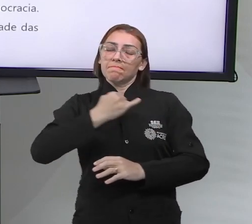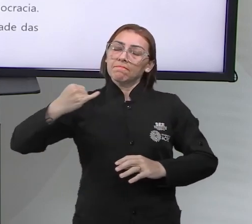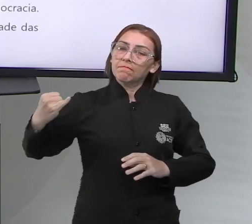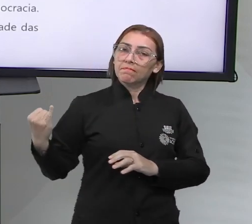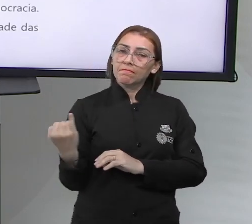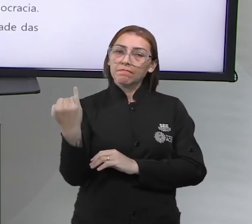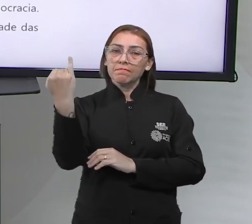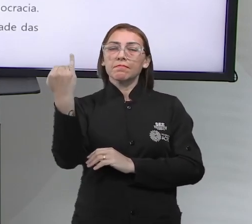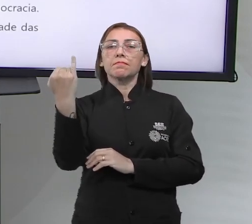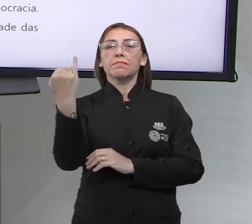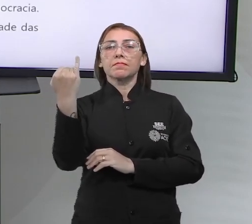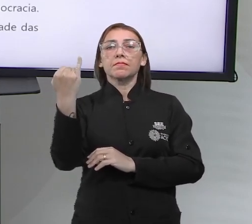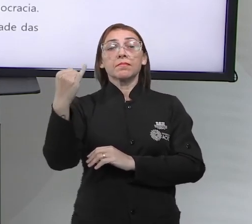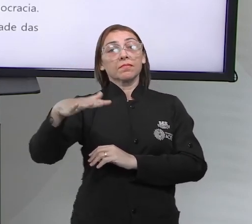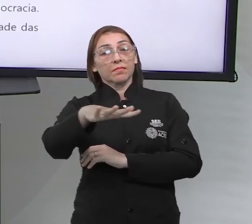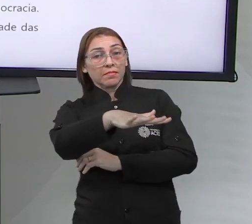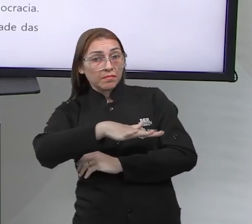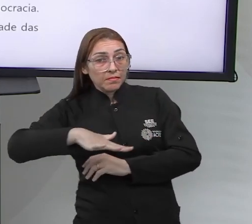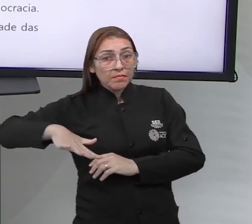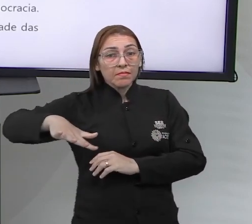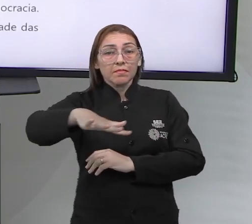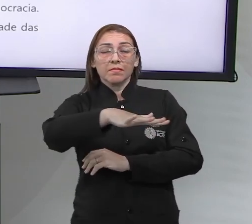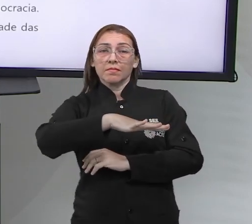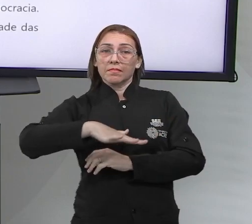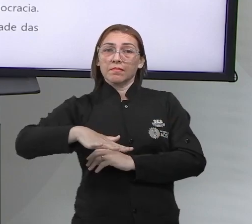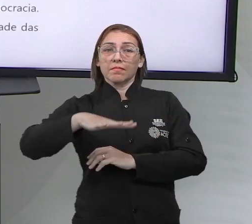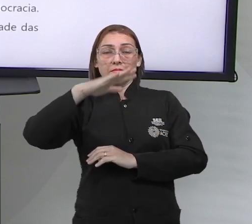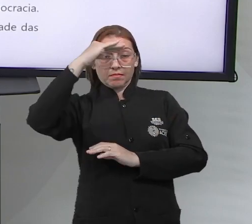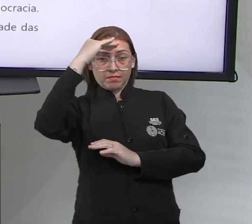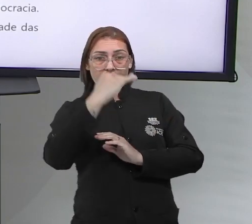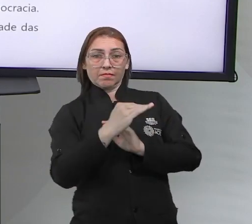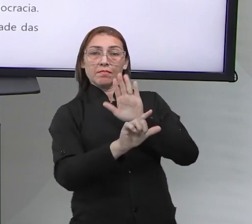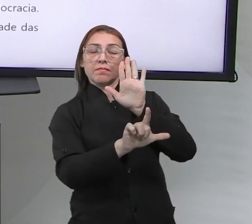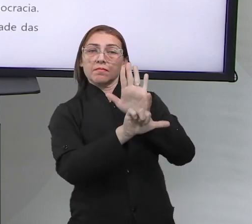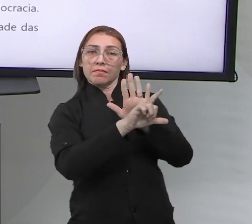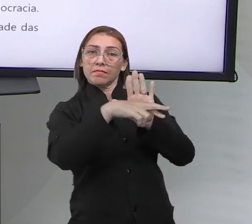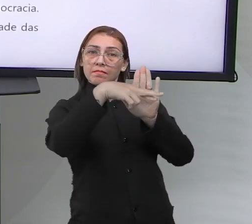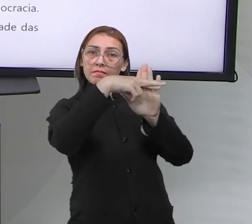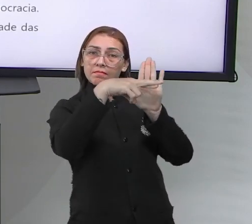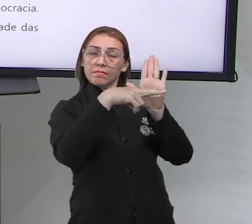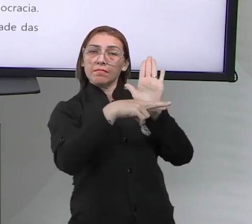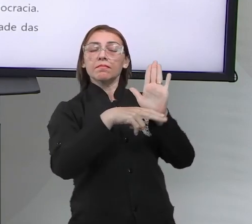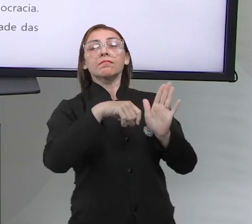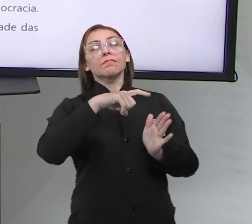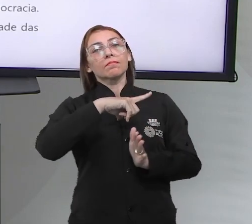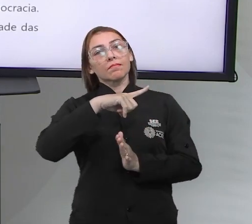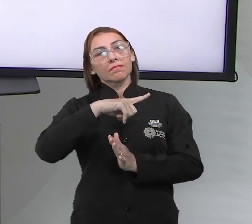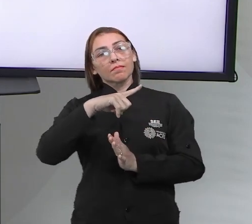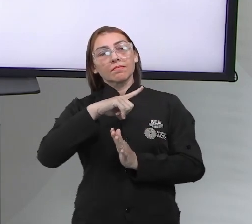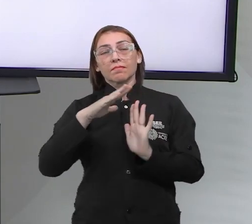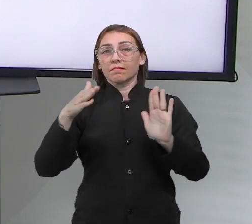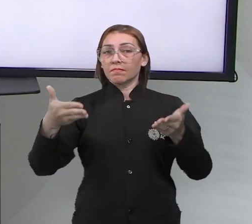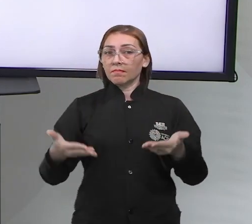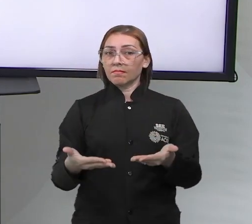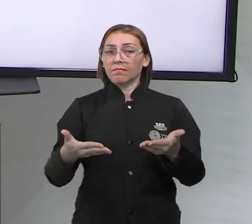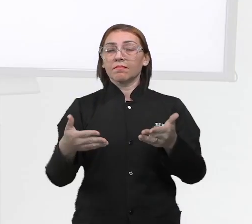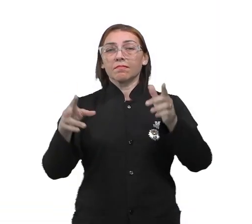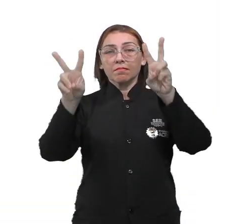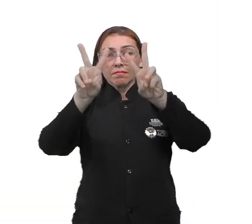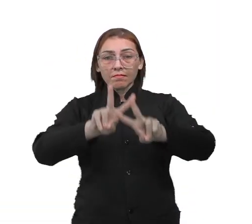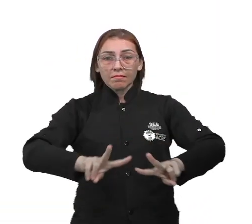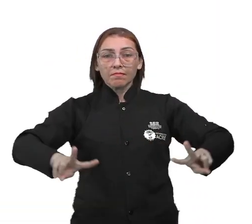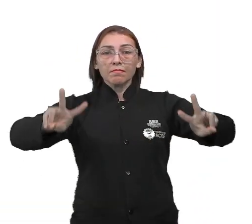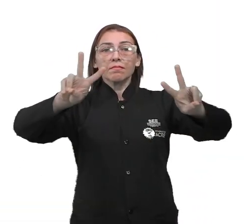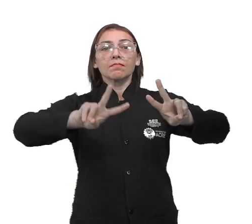imprescindível, por parte de todos, o cumprimento das normativas até então existentes. Agora vocês visualizam